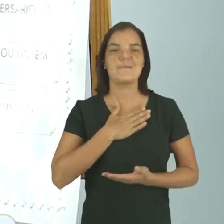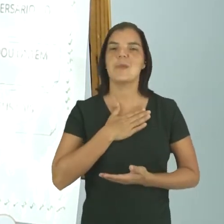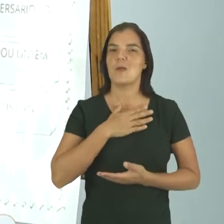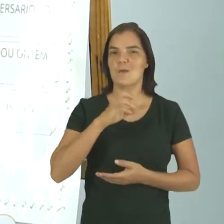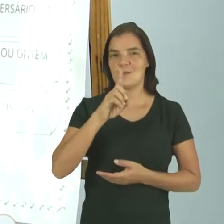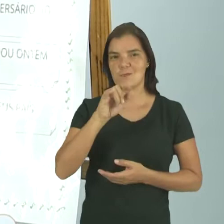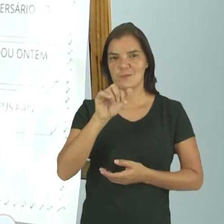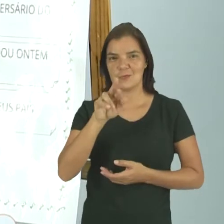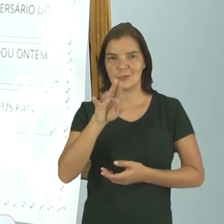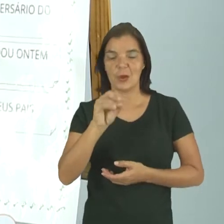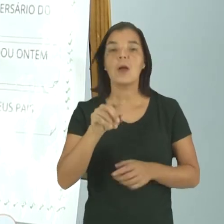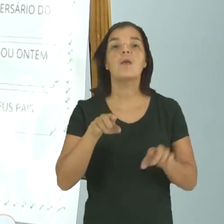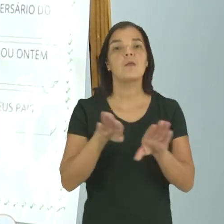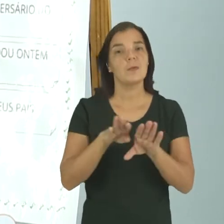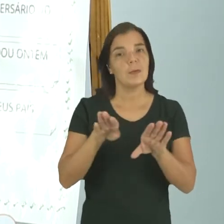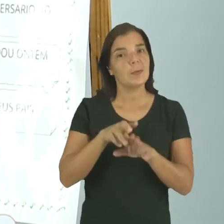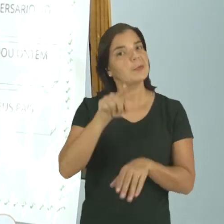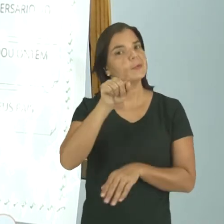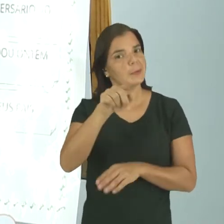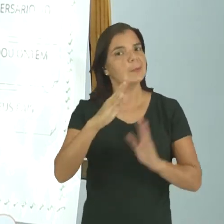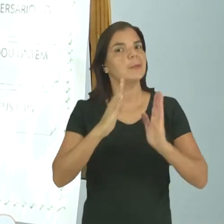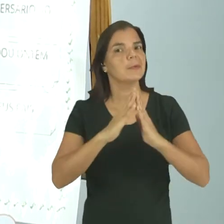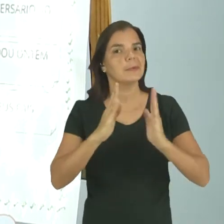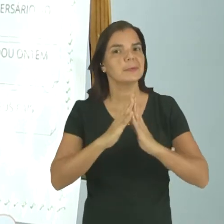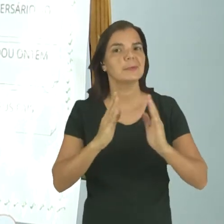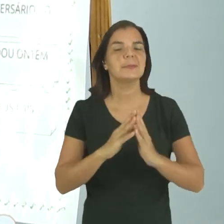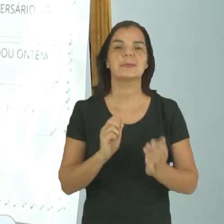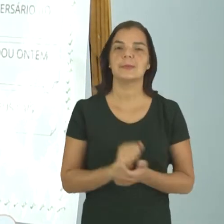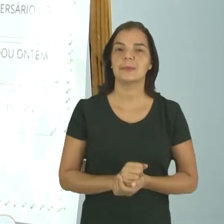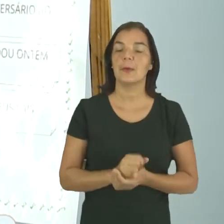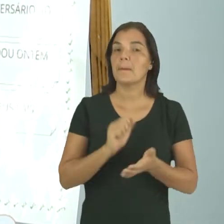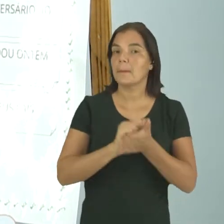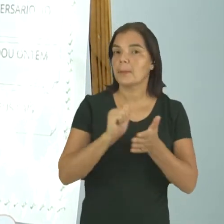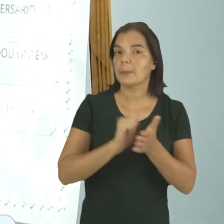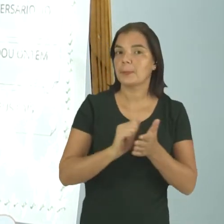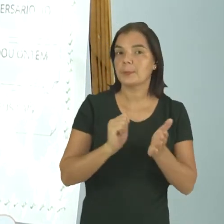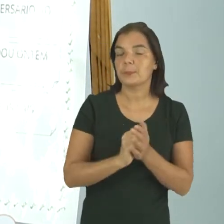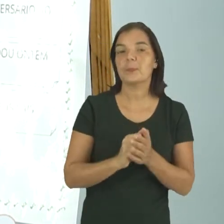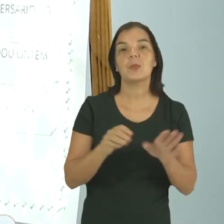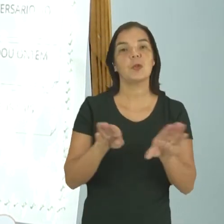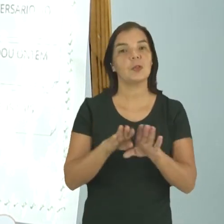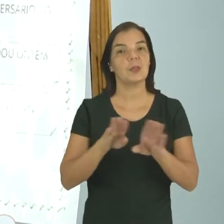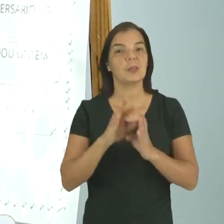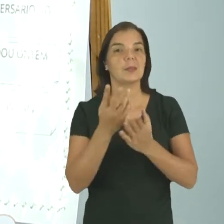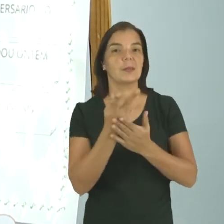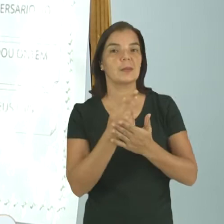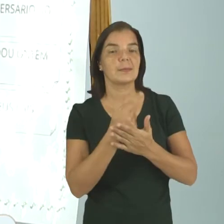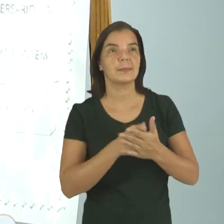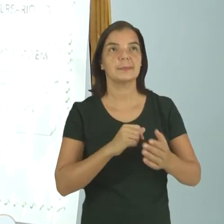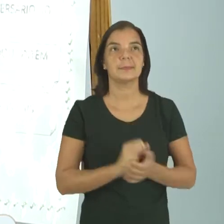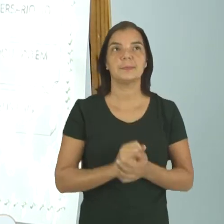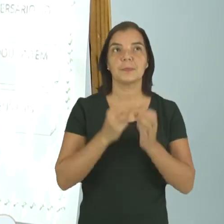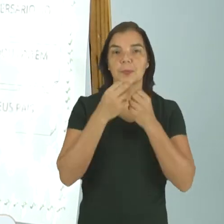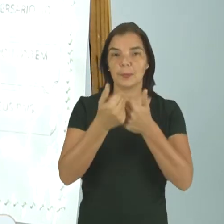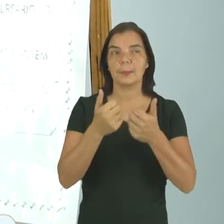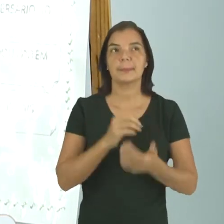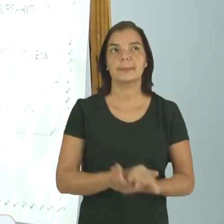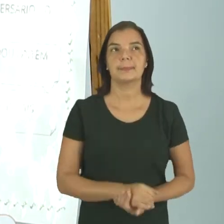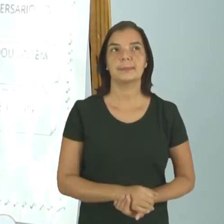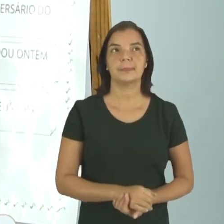diário. Você também pode ter o seu na sua casa. Pode ser escrito ou mesmo desenhado. Tudo bem?